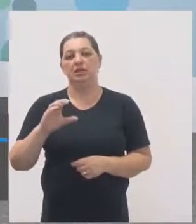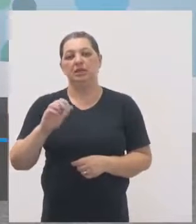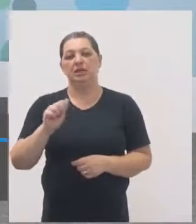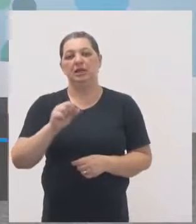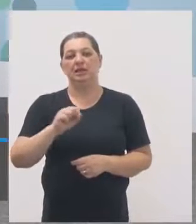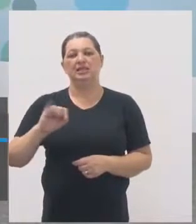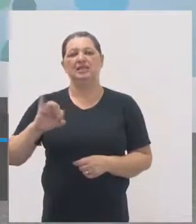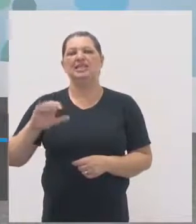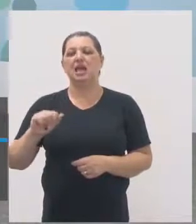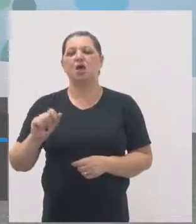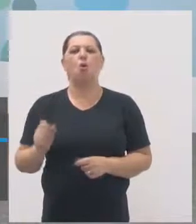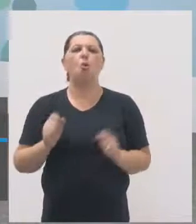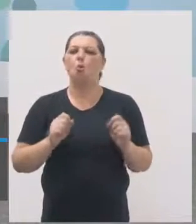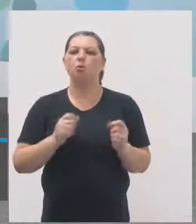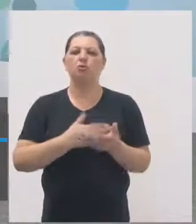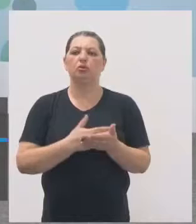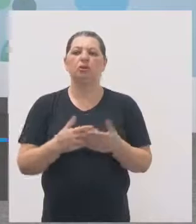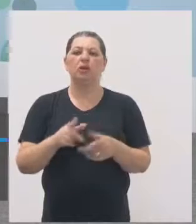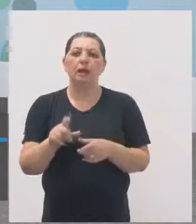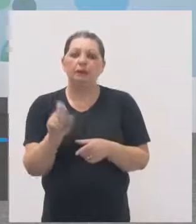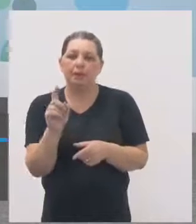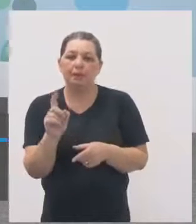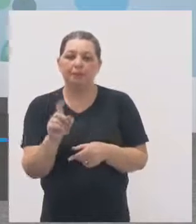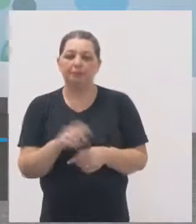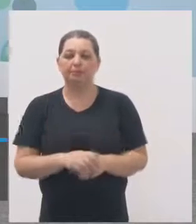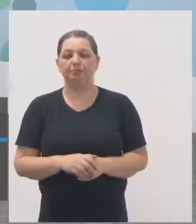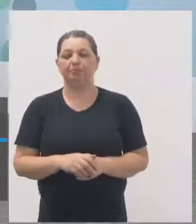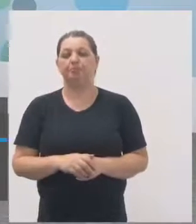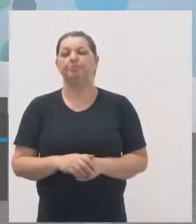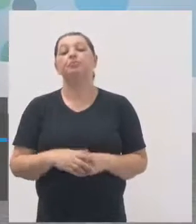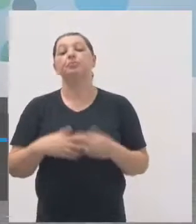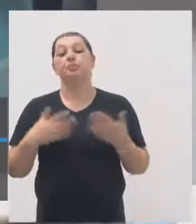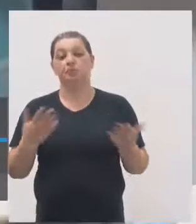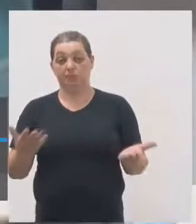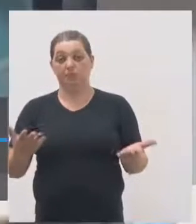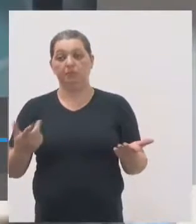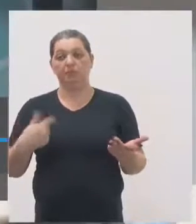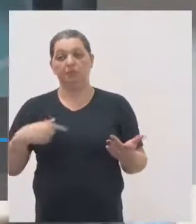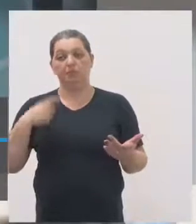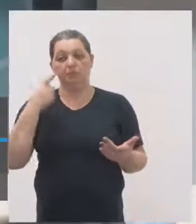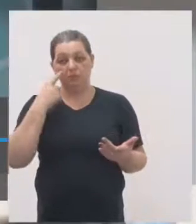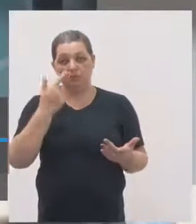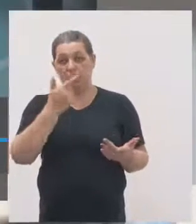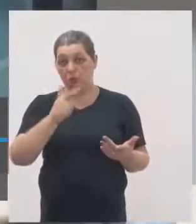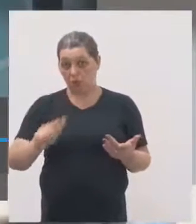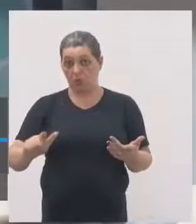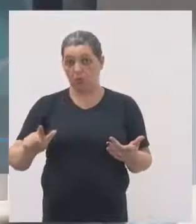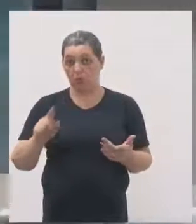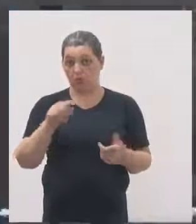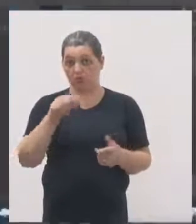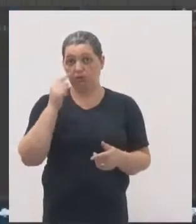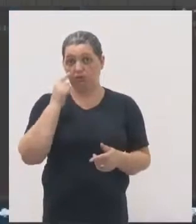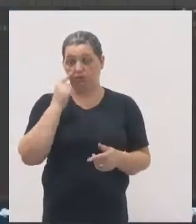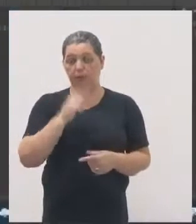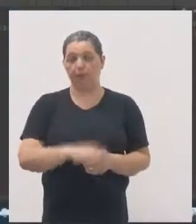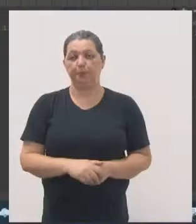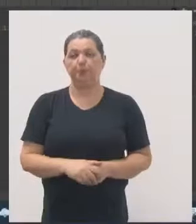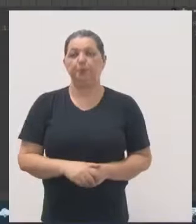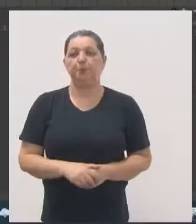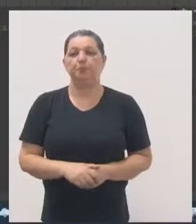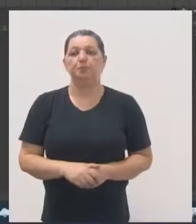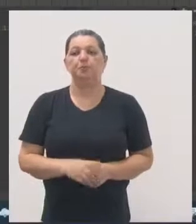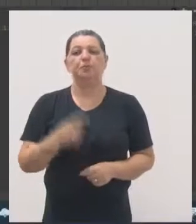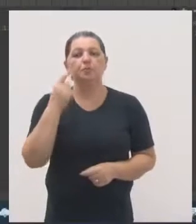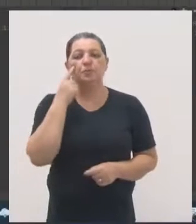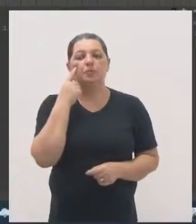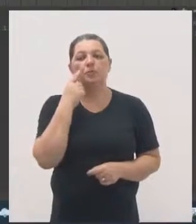onde eu clico para inserir a track? Ah, tá. A Cássia... Eu vou inserir mais uma, tá vendo? Olha onde está o